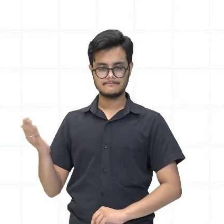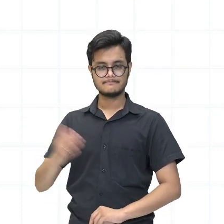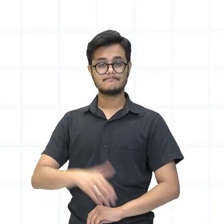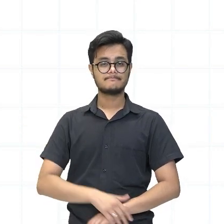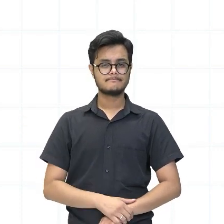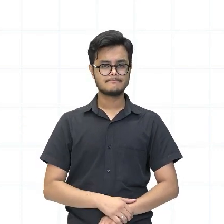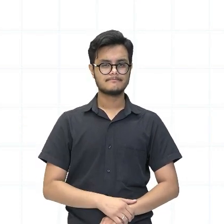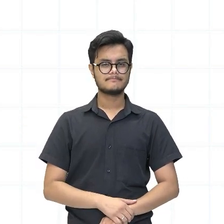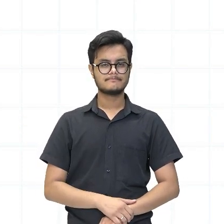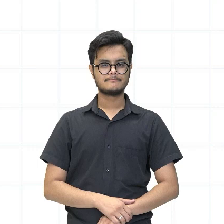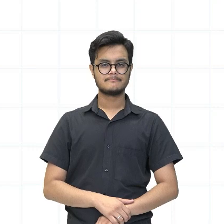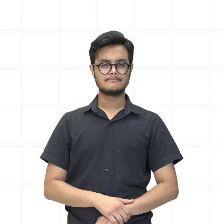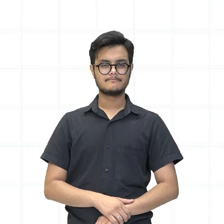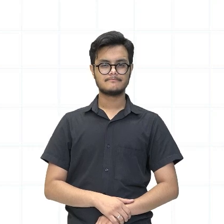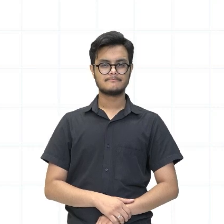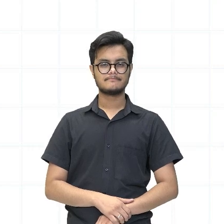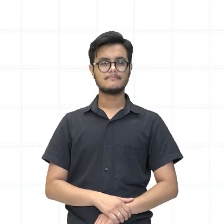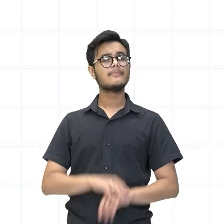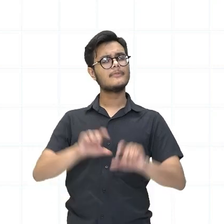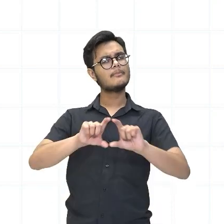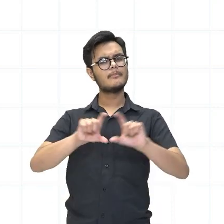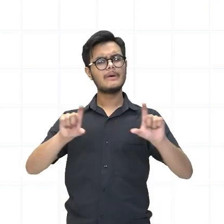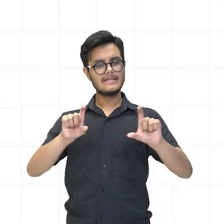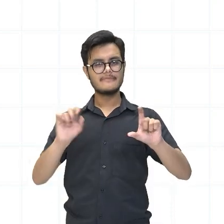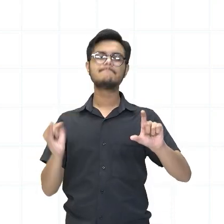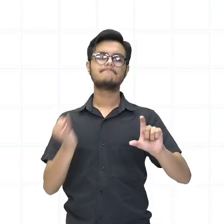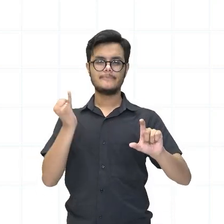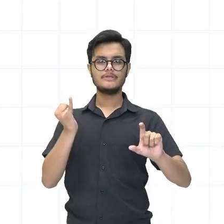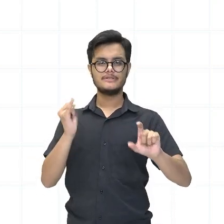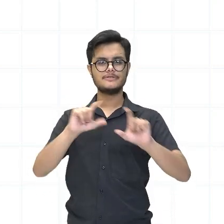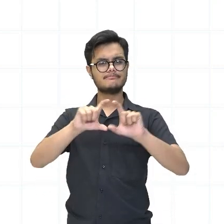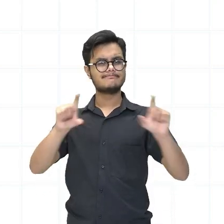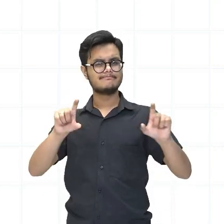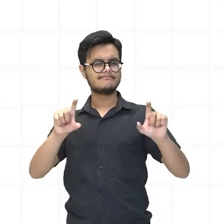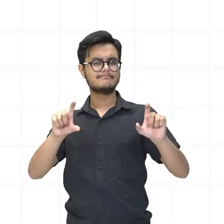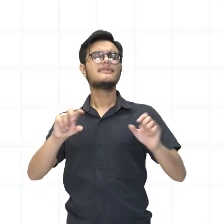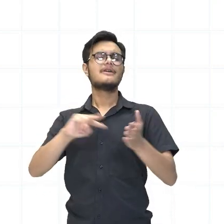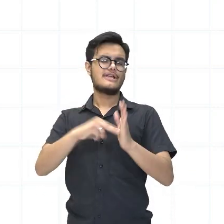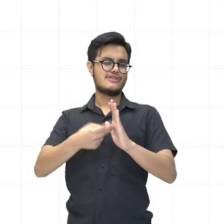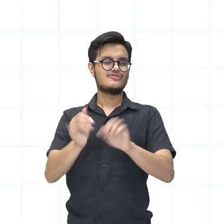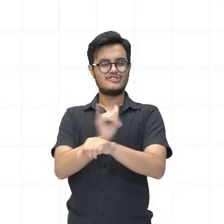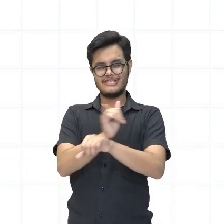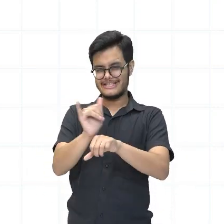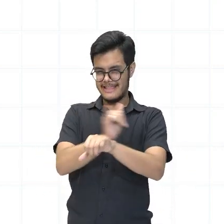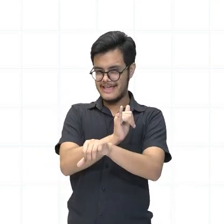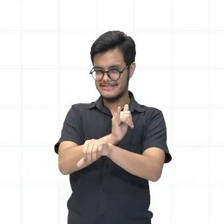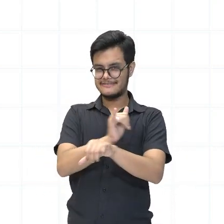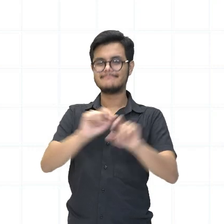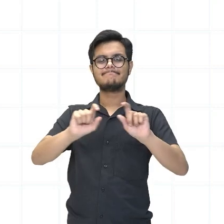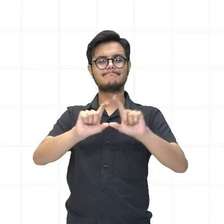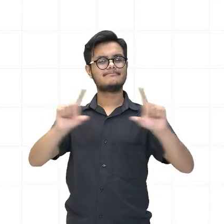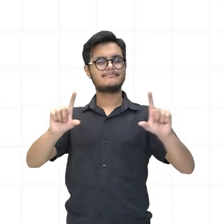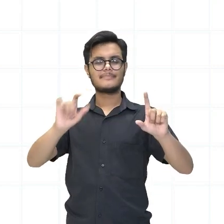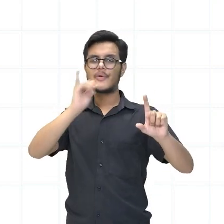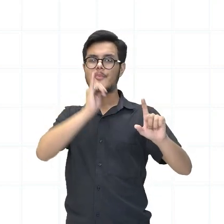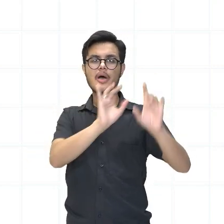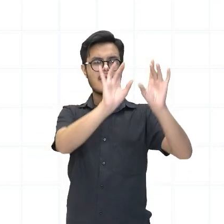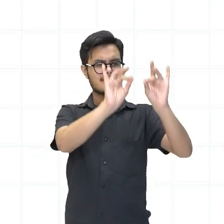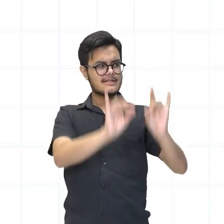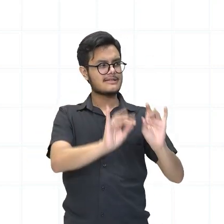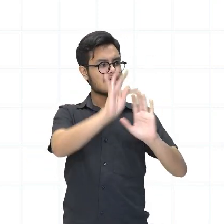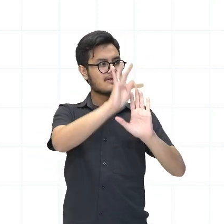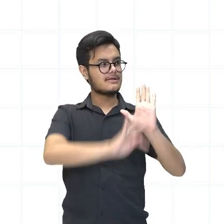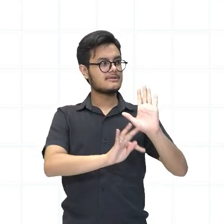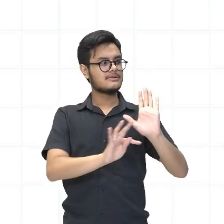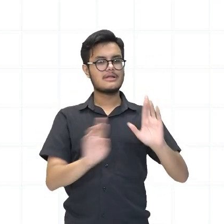ambiental. Perceba que funcionam como palavras-chave dentro do texto. Muitas vezes, quando você pega uma reportagem como essa, você